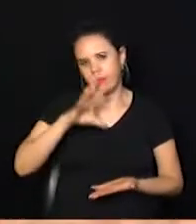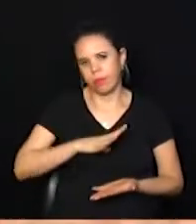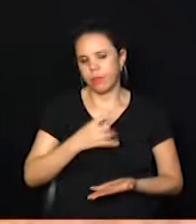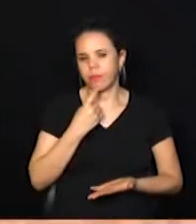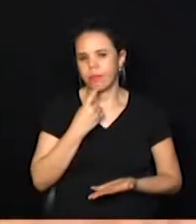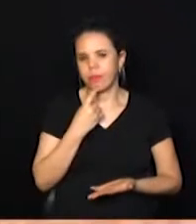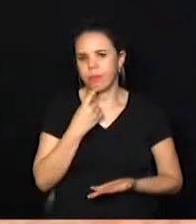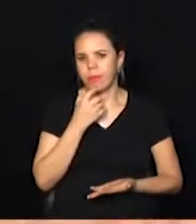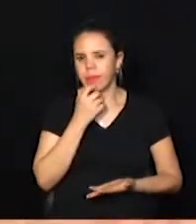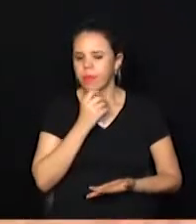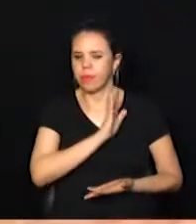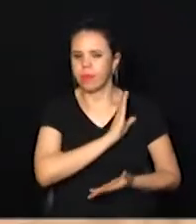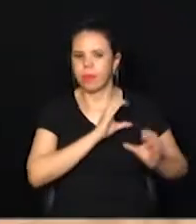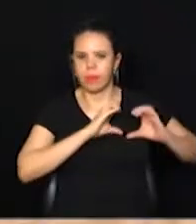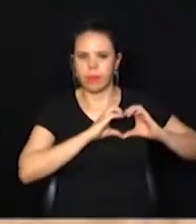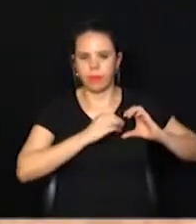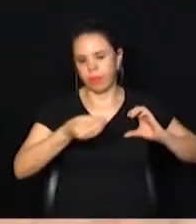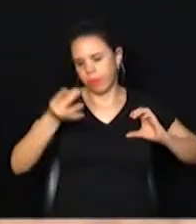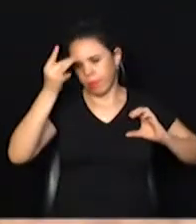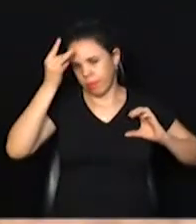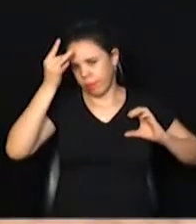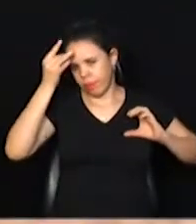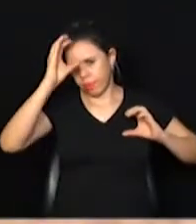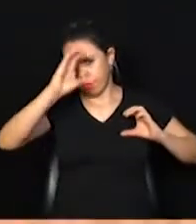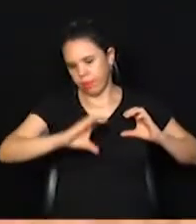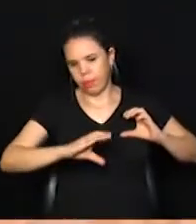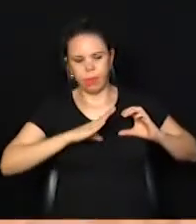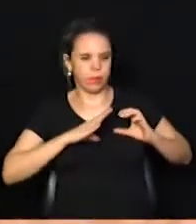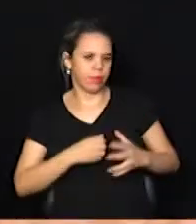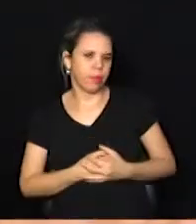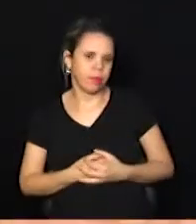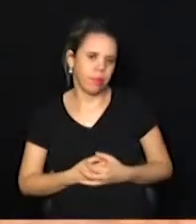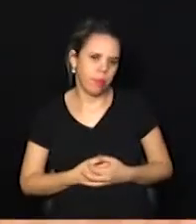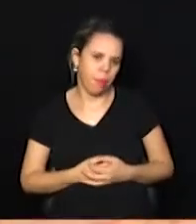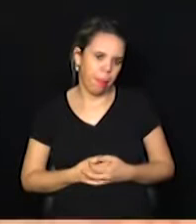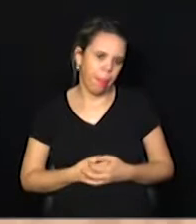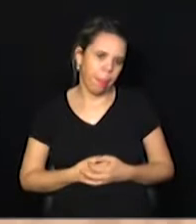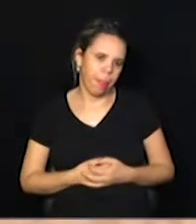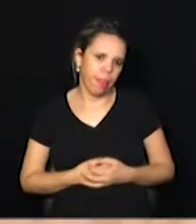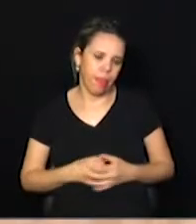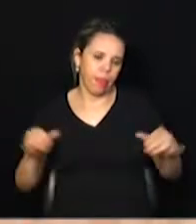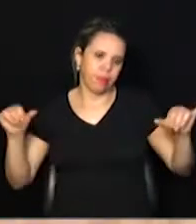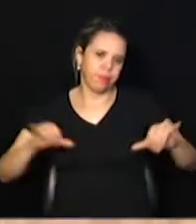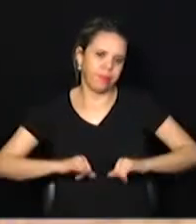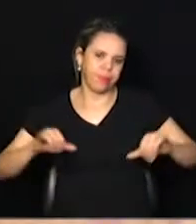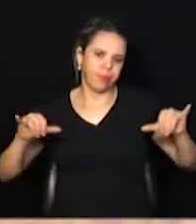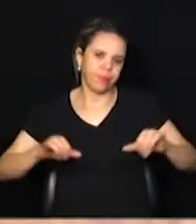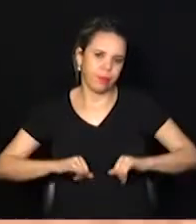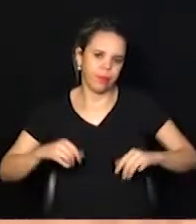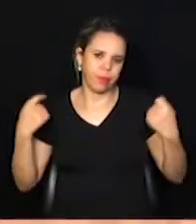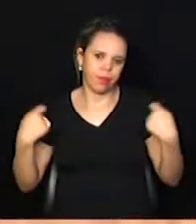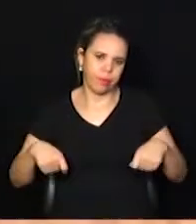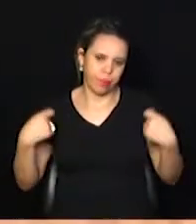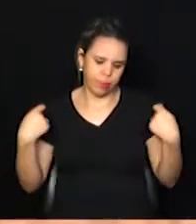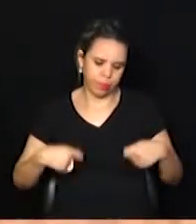Campinas, nos corações e nas mentes dos cidadãos dessa cidade, que tanto sofrem e tanto precisam, né,